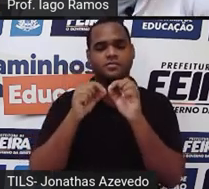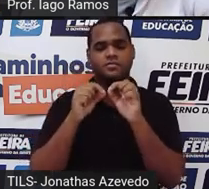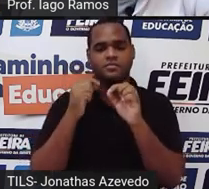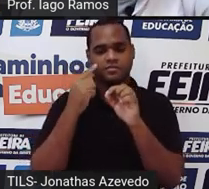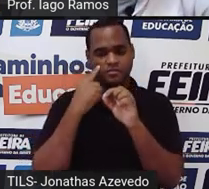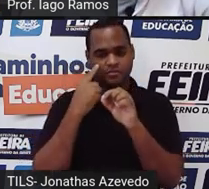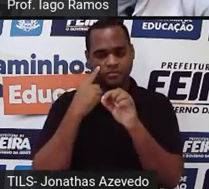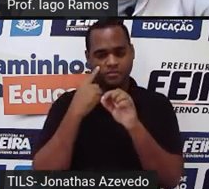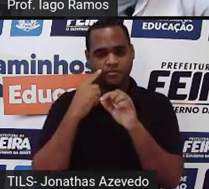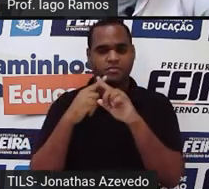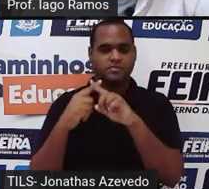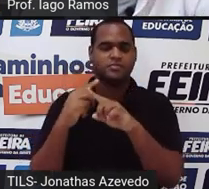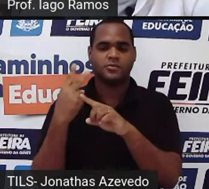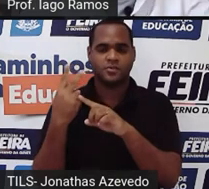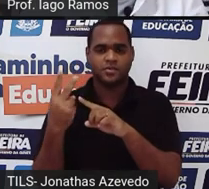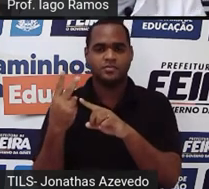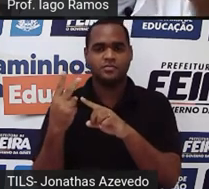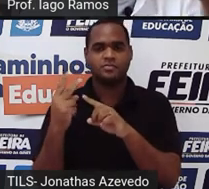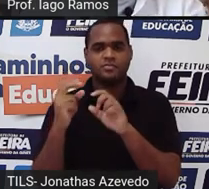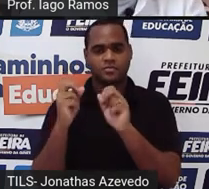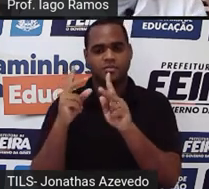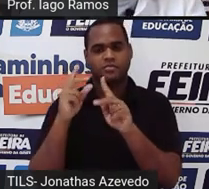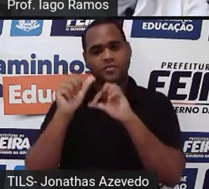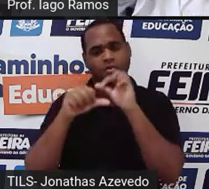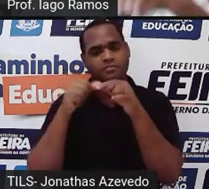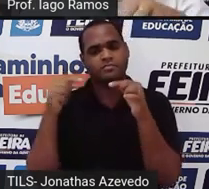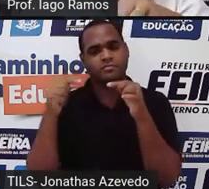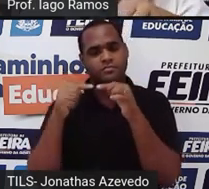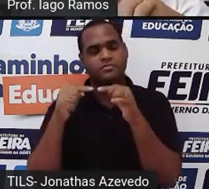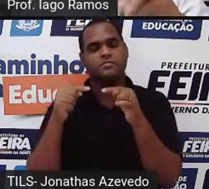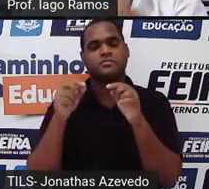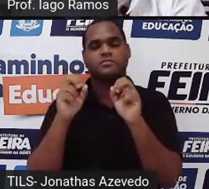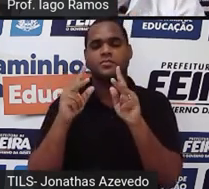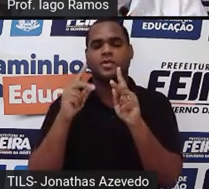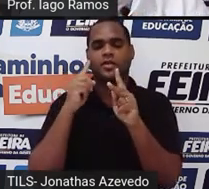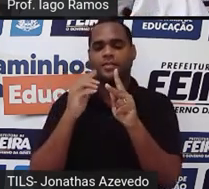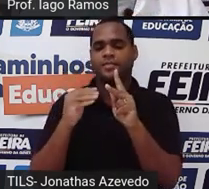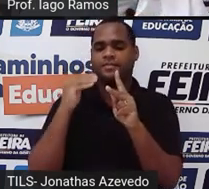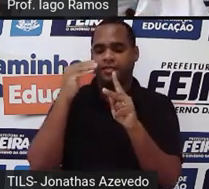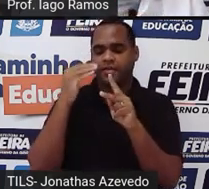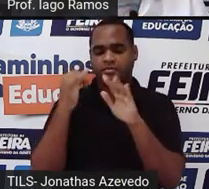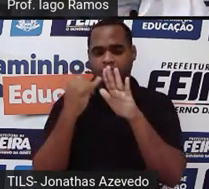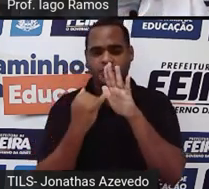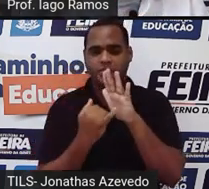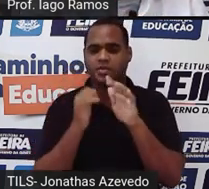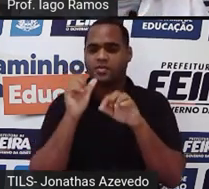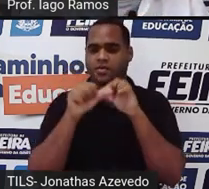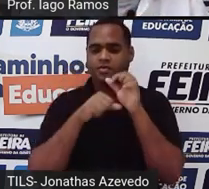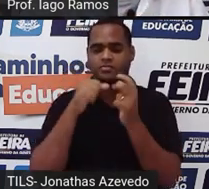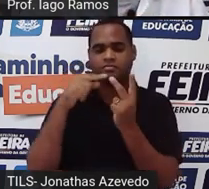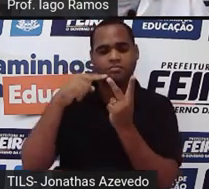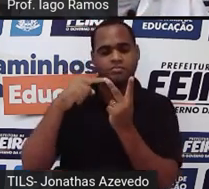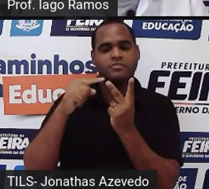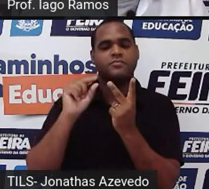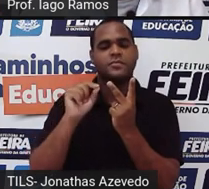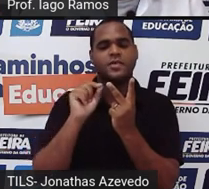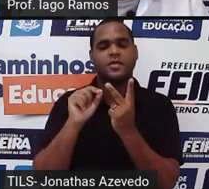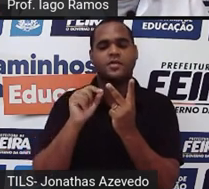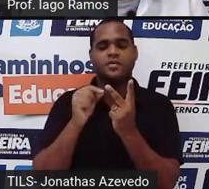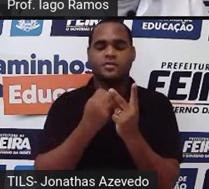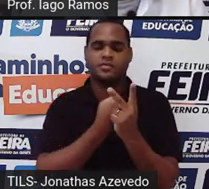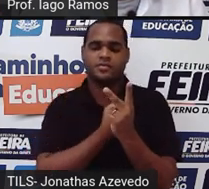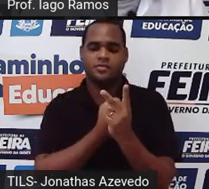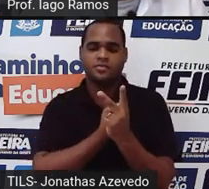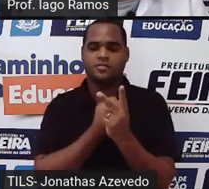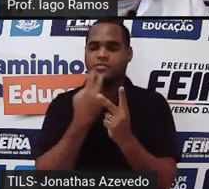que é o númerozinho de cima da fração, e o númerozinho de baixo vira o índice. Como é uma raiz quadrada, não precisa colocar o 2 ali, né, como